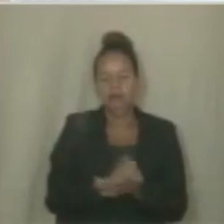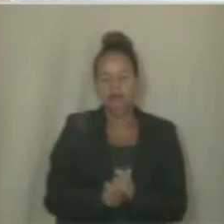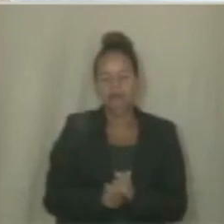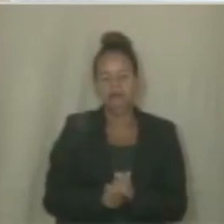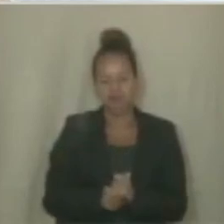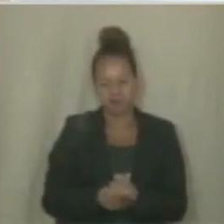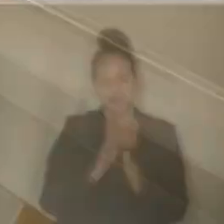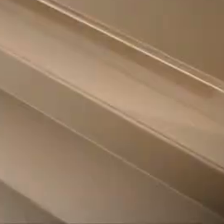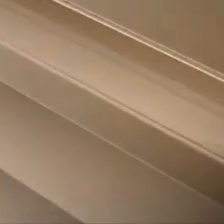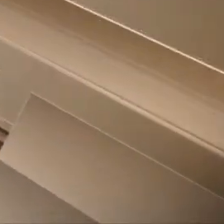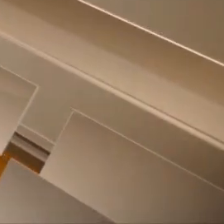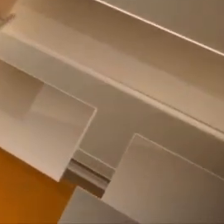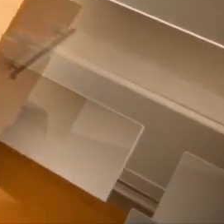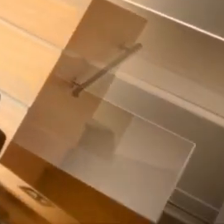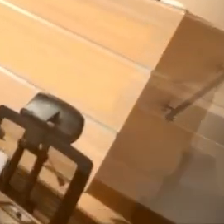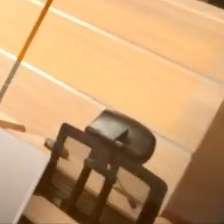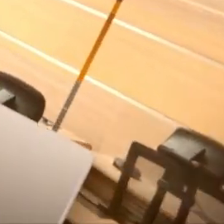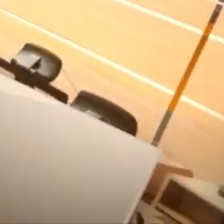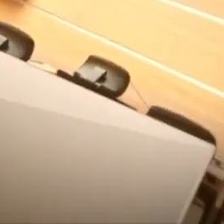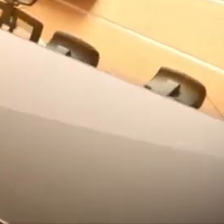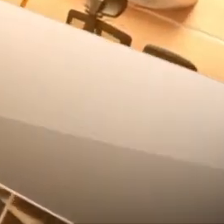inda morar lá